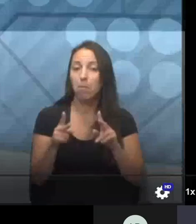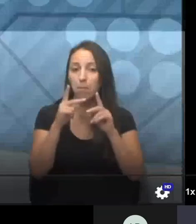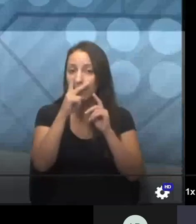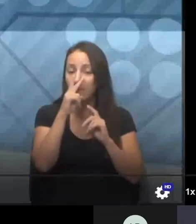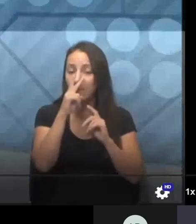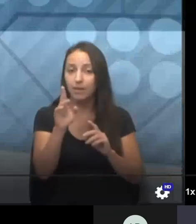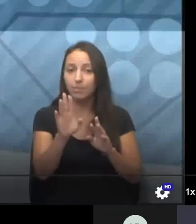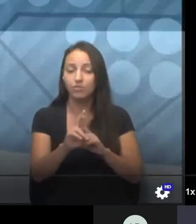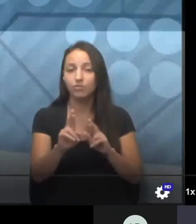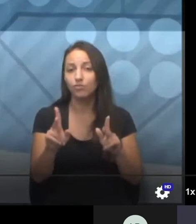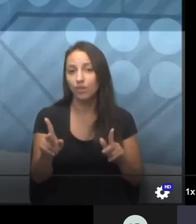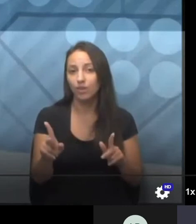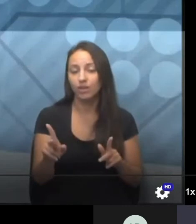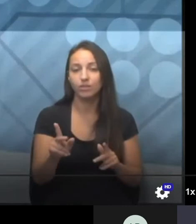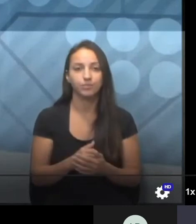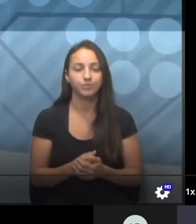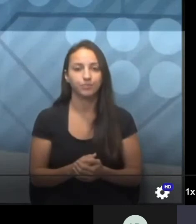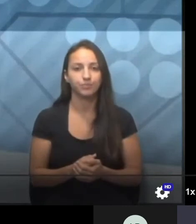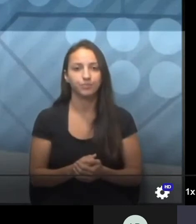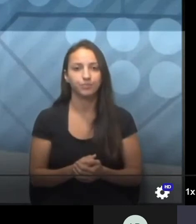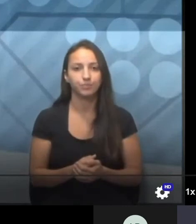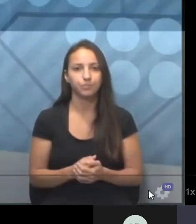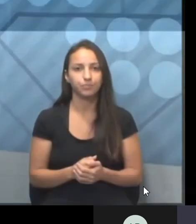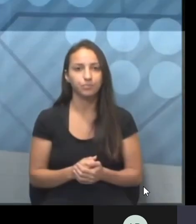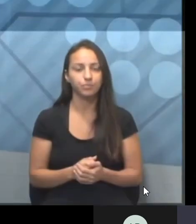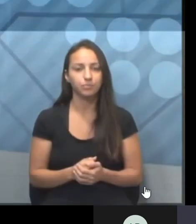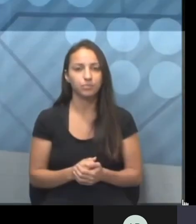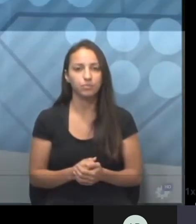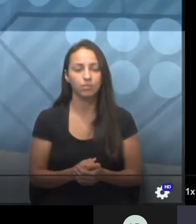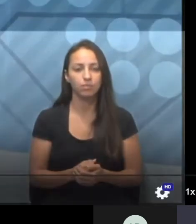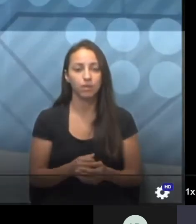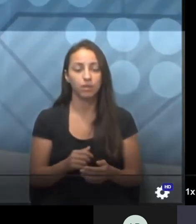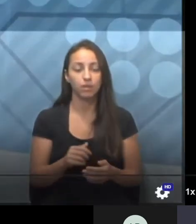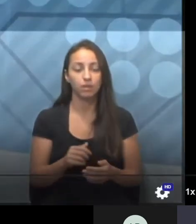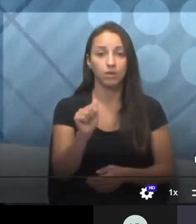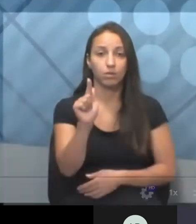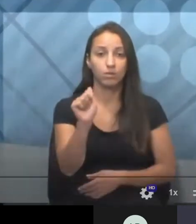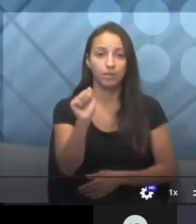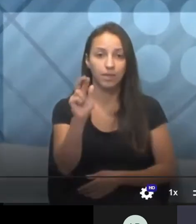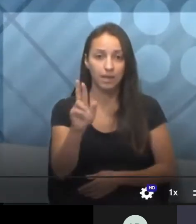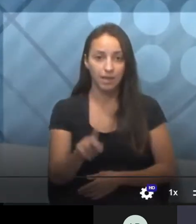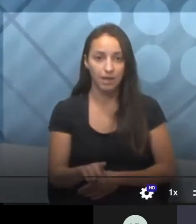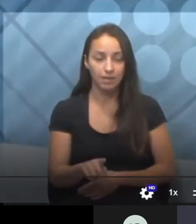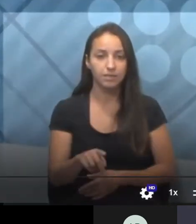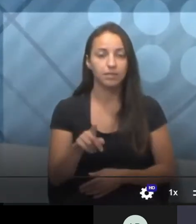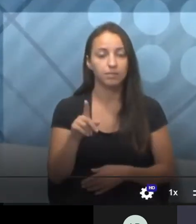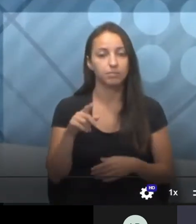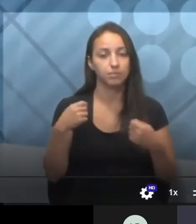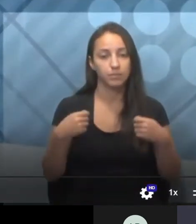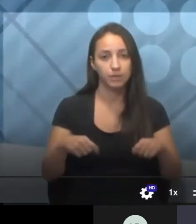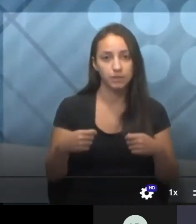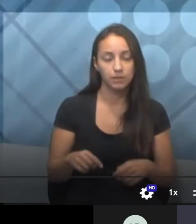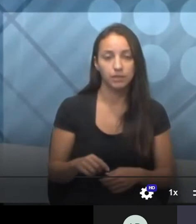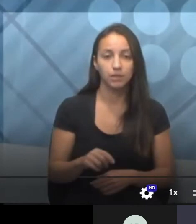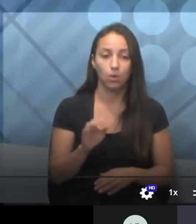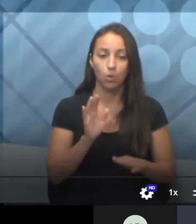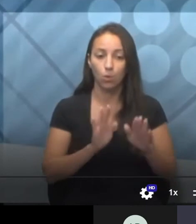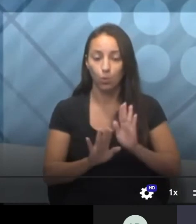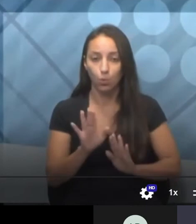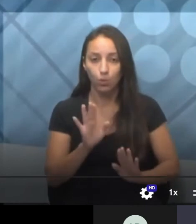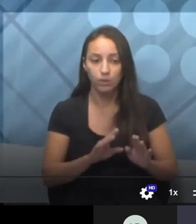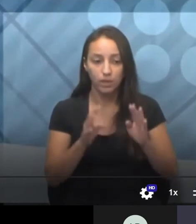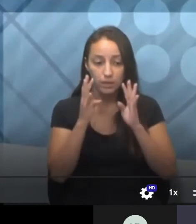Tem aquela pequena distinção sobre a qual nós já conversamos. Então, o gás realmente, a gente precisa